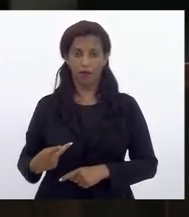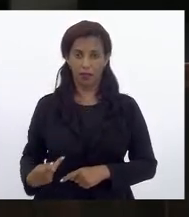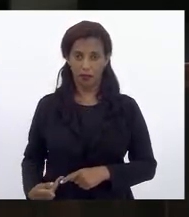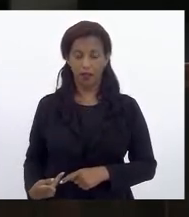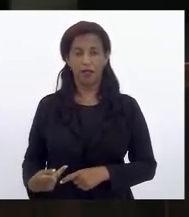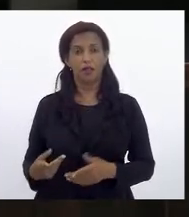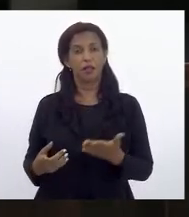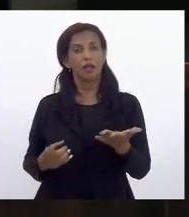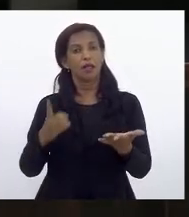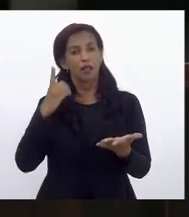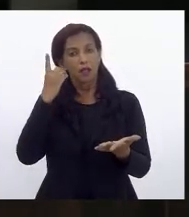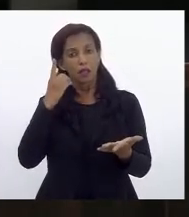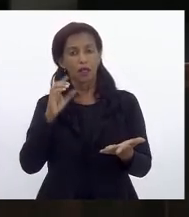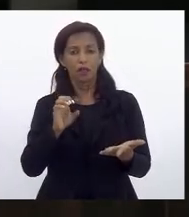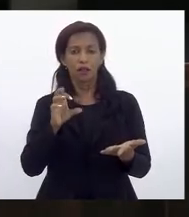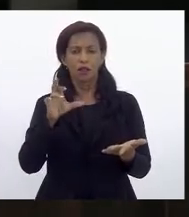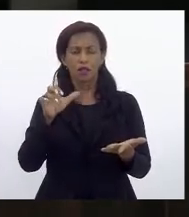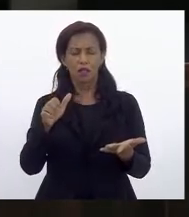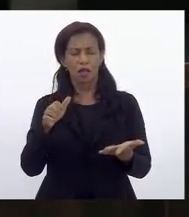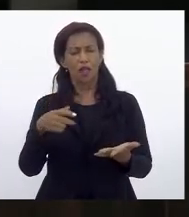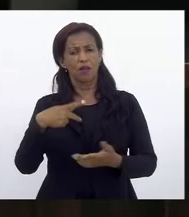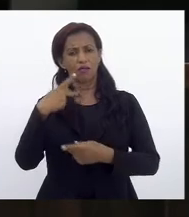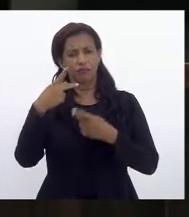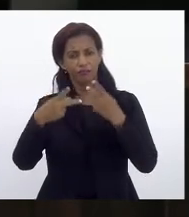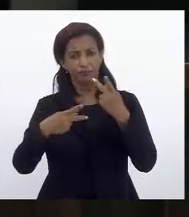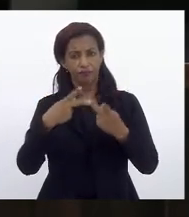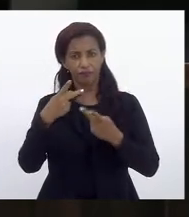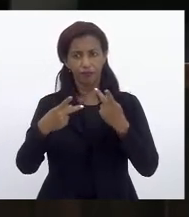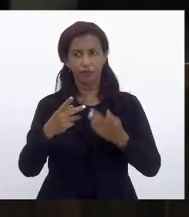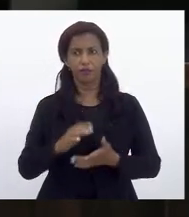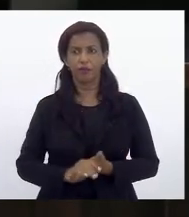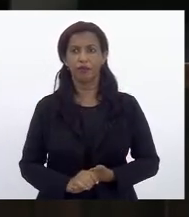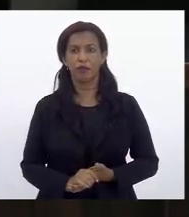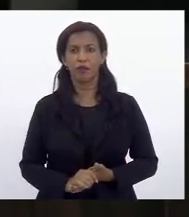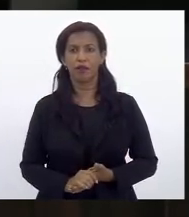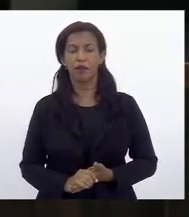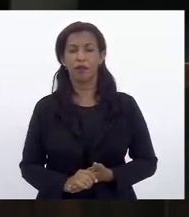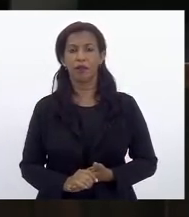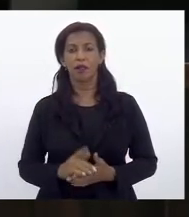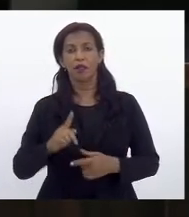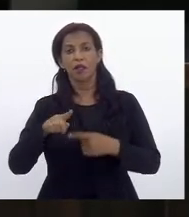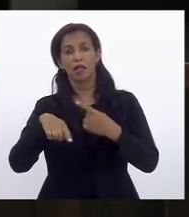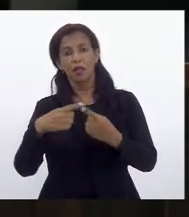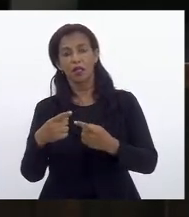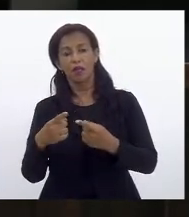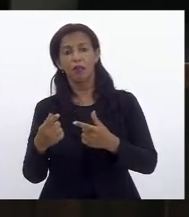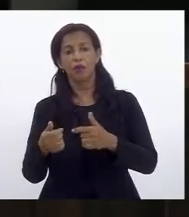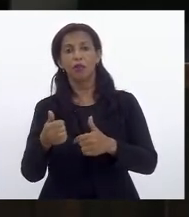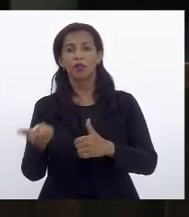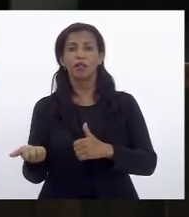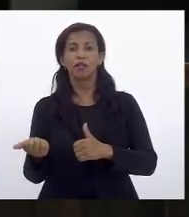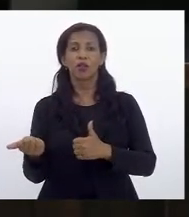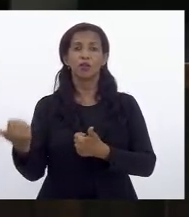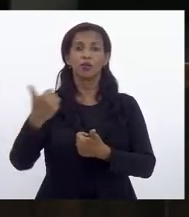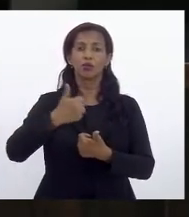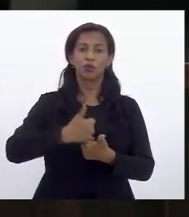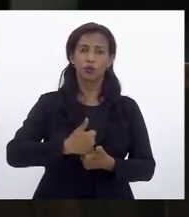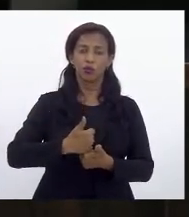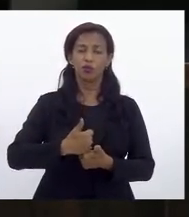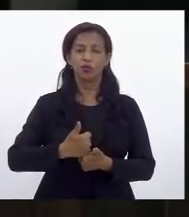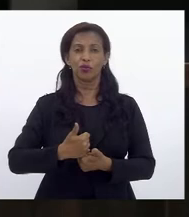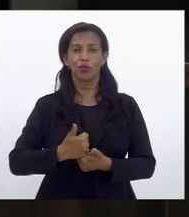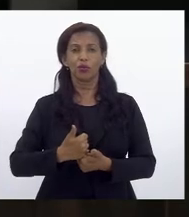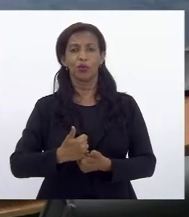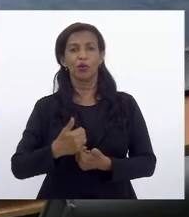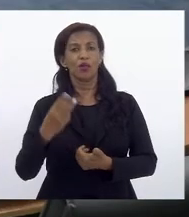senhora deputada Célia Jordão faz uso da palavra, depois a senhora preside, deputado Valdeque Carneiro faz uso da palavra. Pode